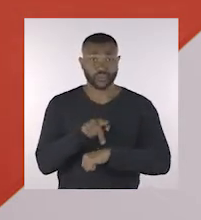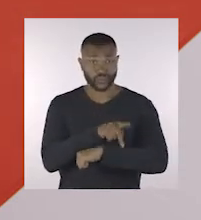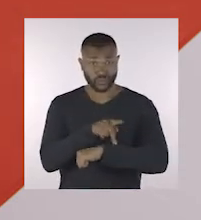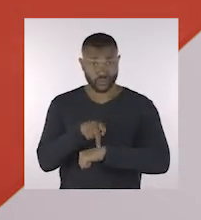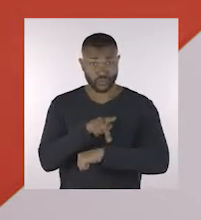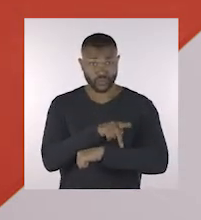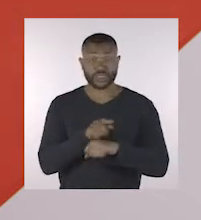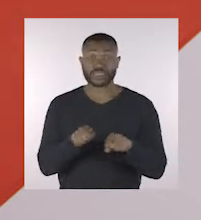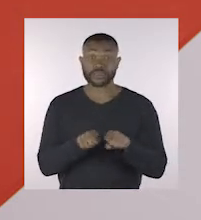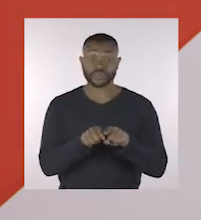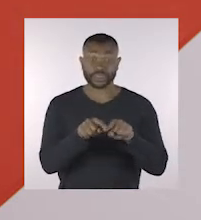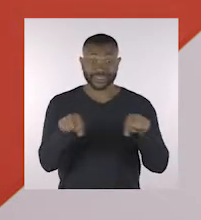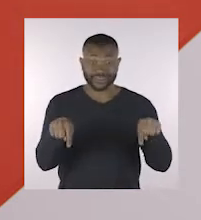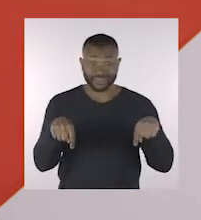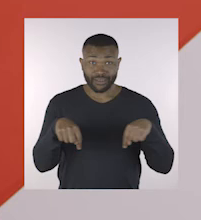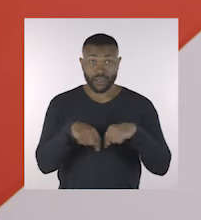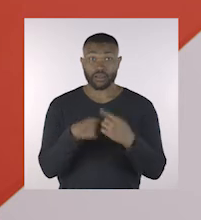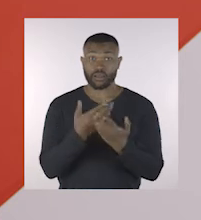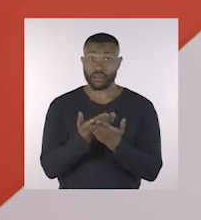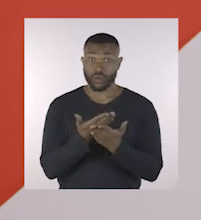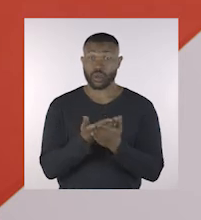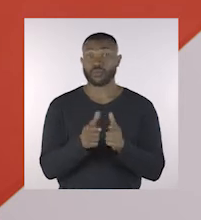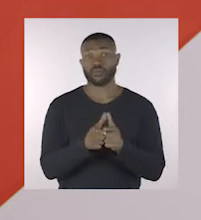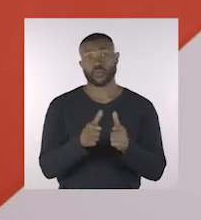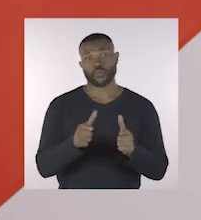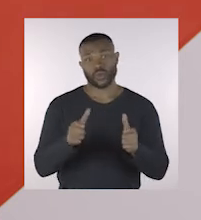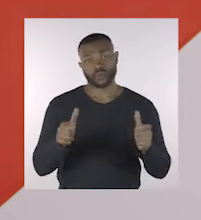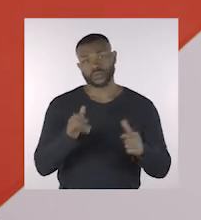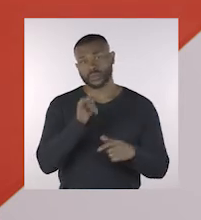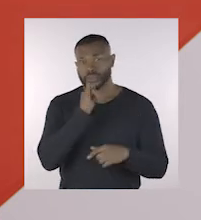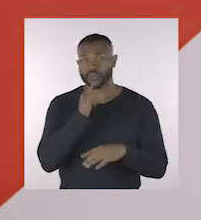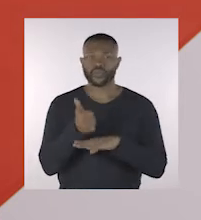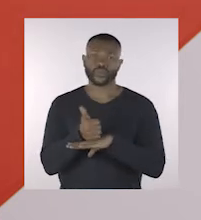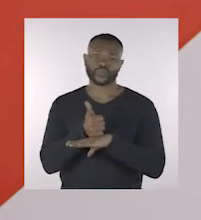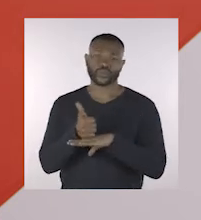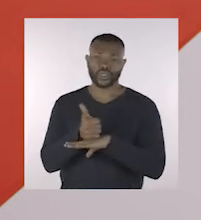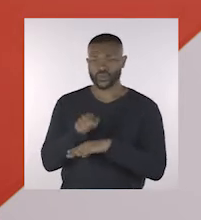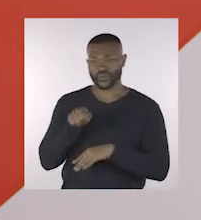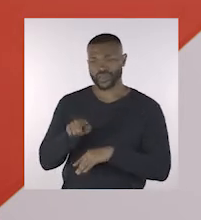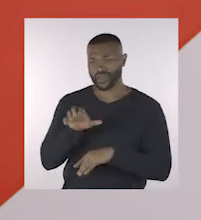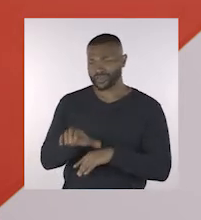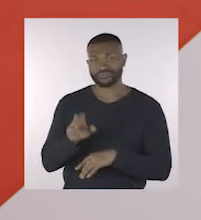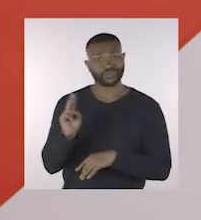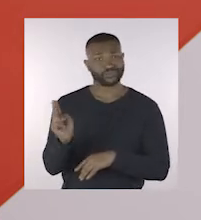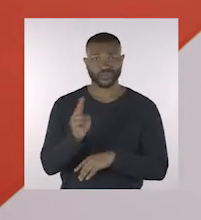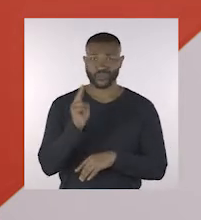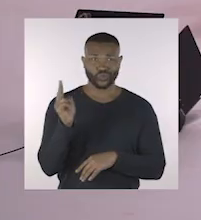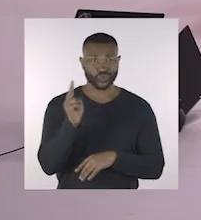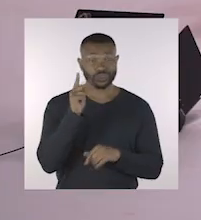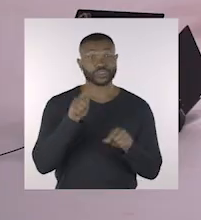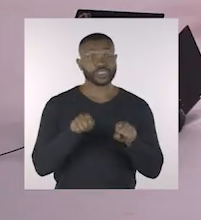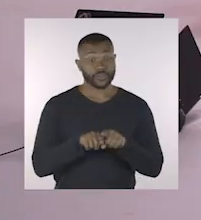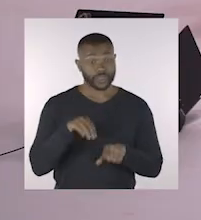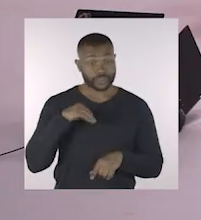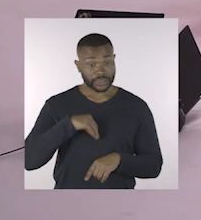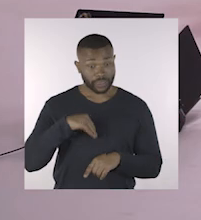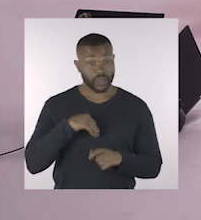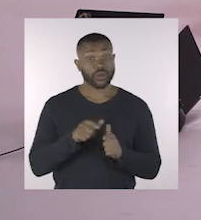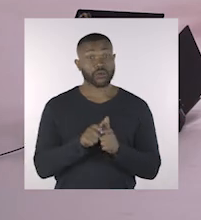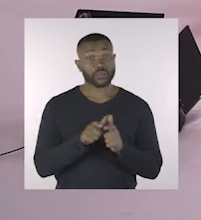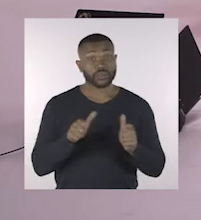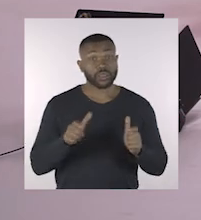a ampliação das salas de aulas não dá mais para o profissional trabalhar do jeito que tá trabalhando